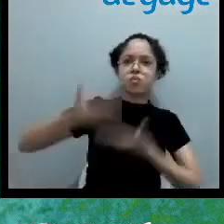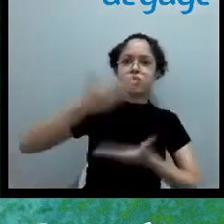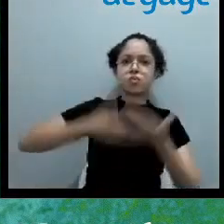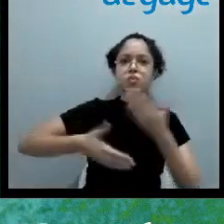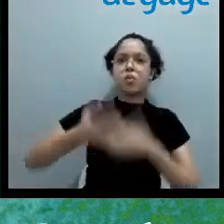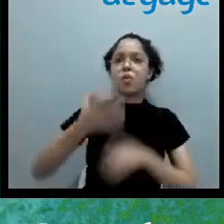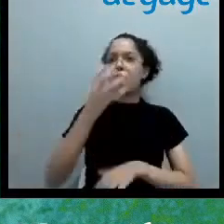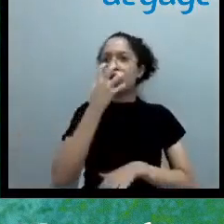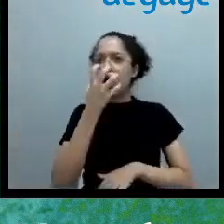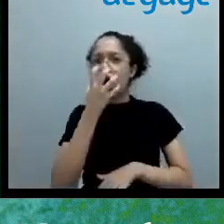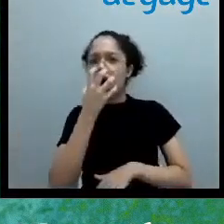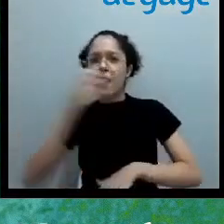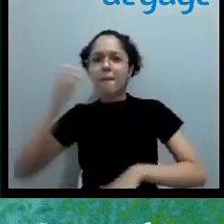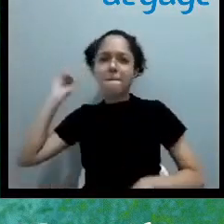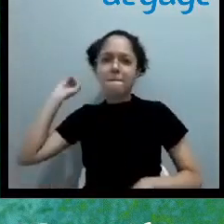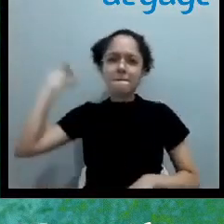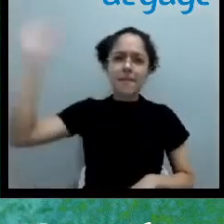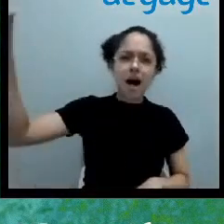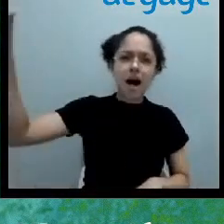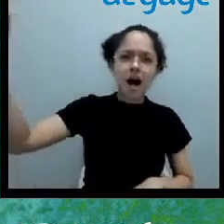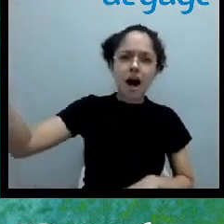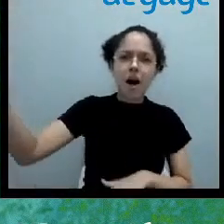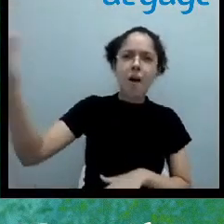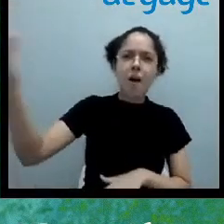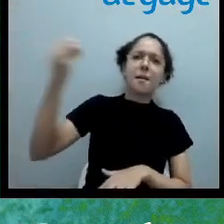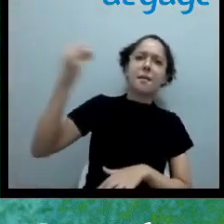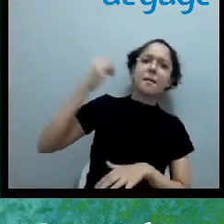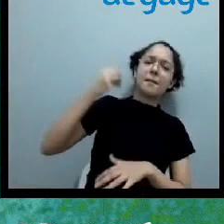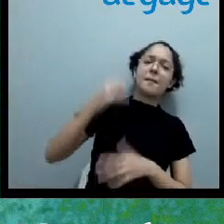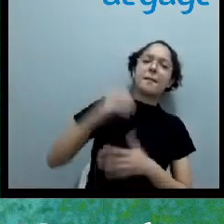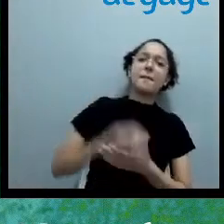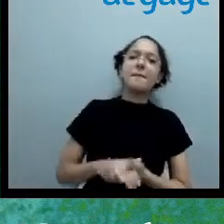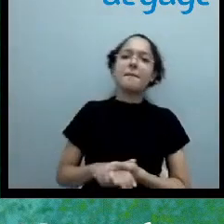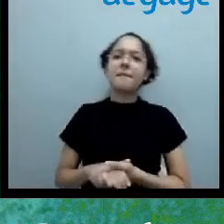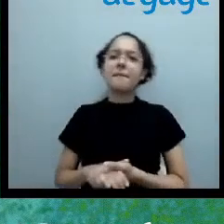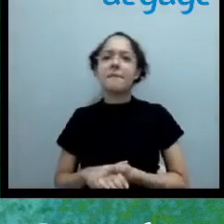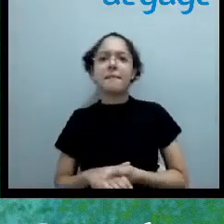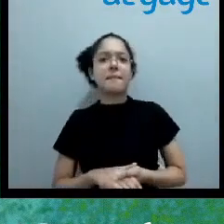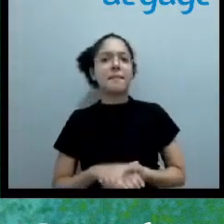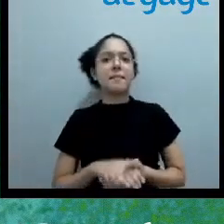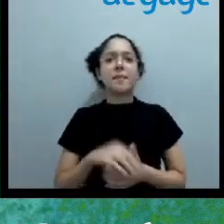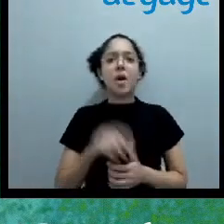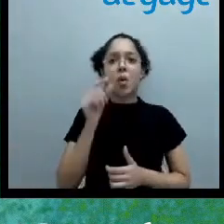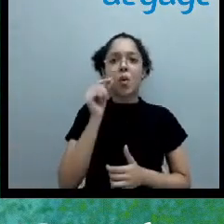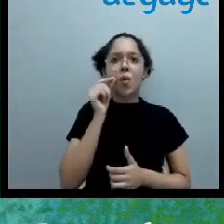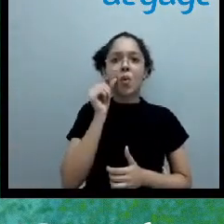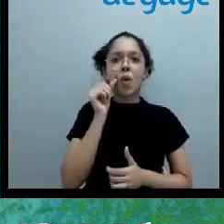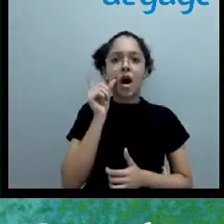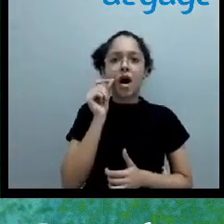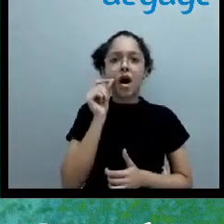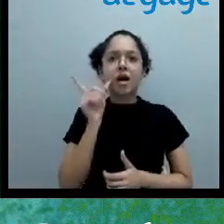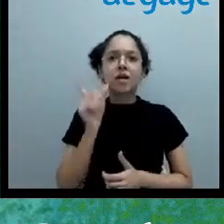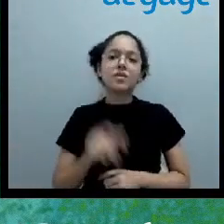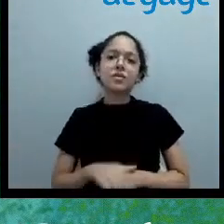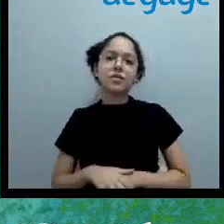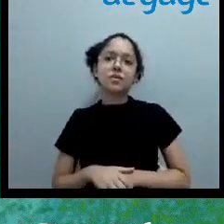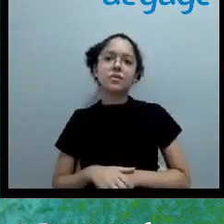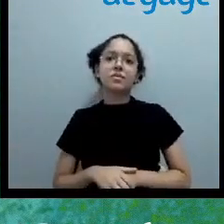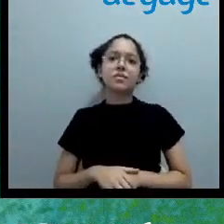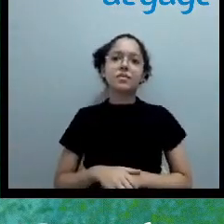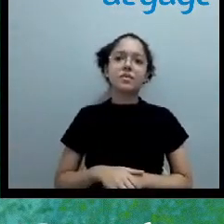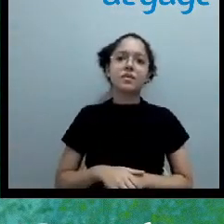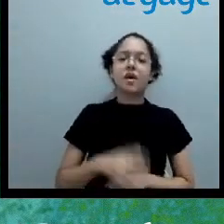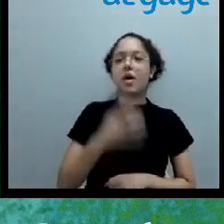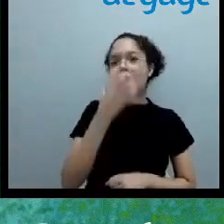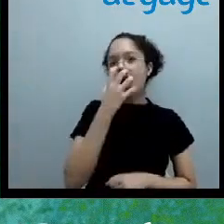jogo longe, ele traz. Jogo a bola do gato, mas ele não corre atrás. Pego a bola do cachorro, jogo